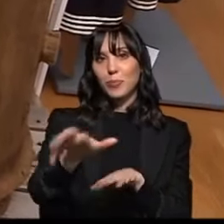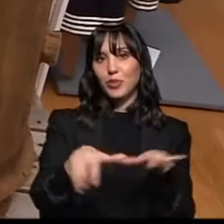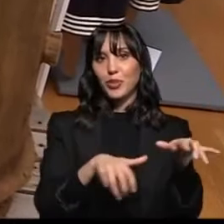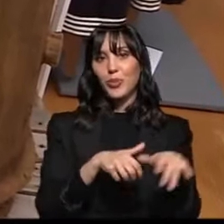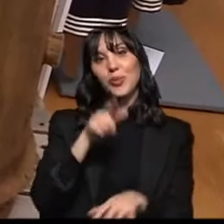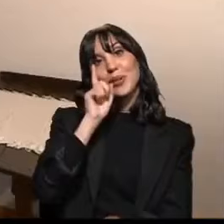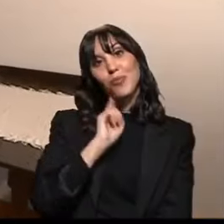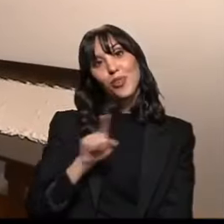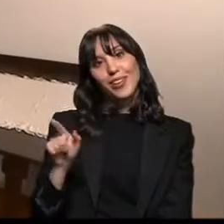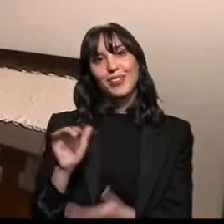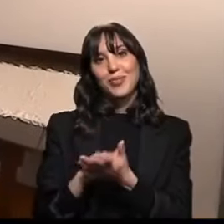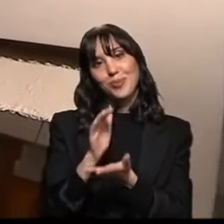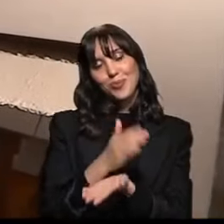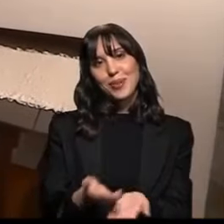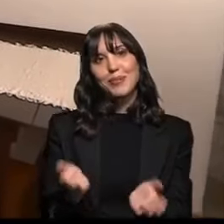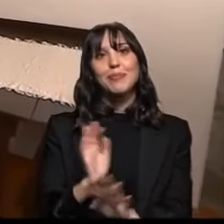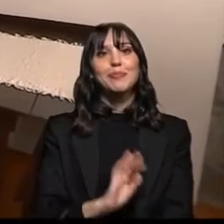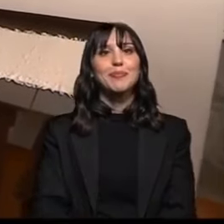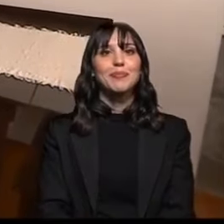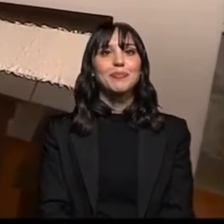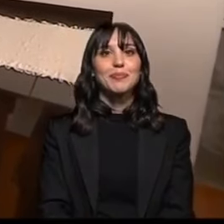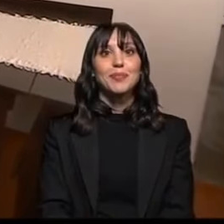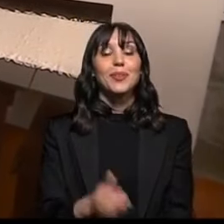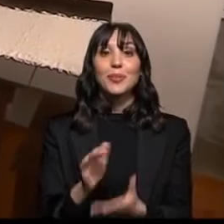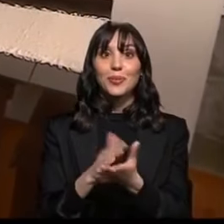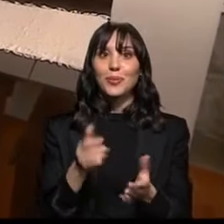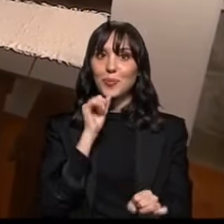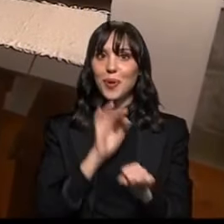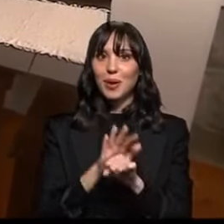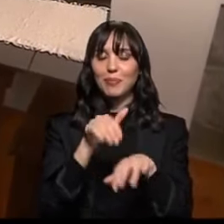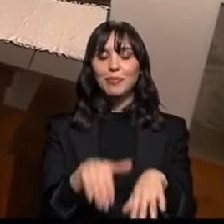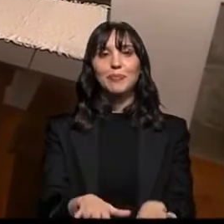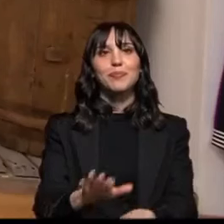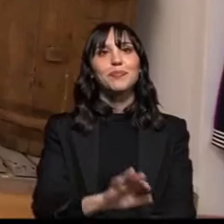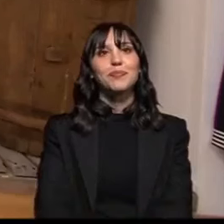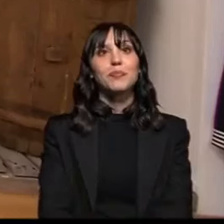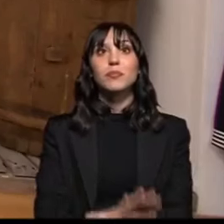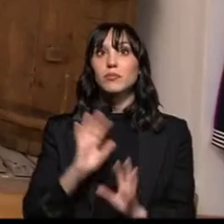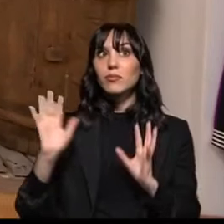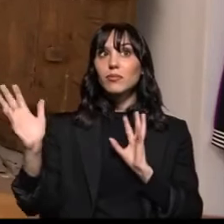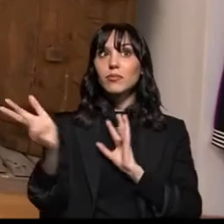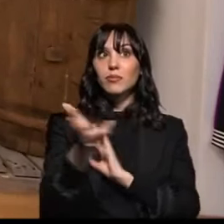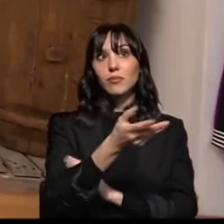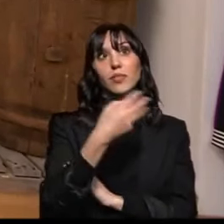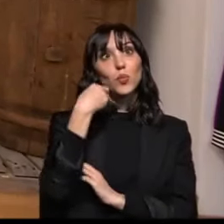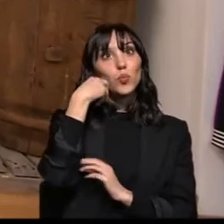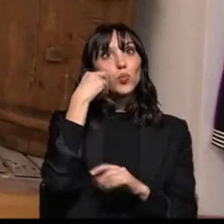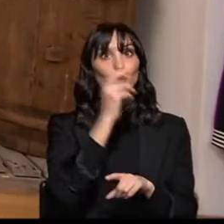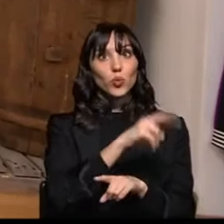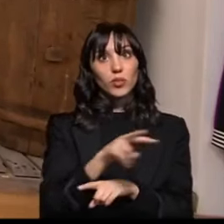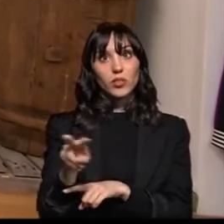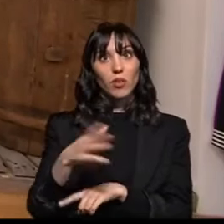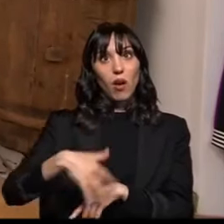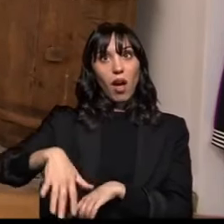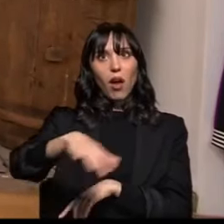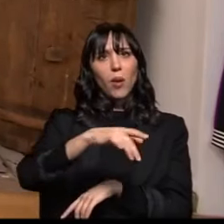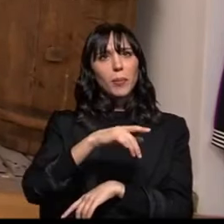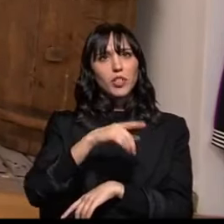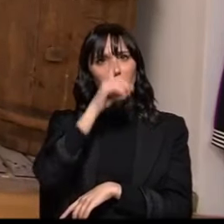Minha querida, este ambiente, apesar de estarmos no Museu da Póvoa, faz lembrar a casa dos seus pais?